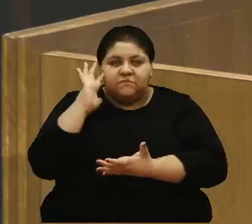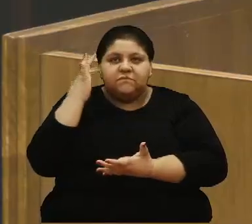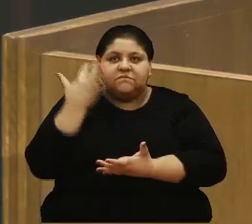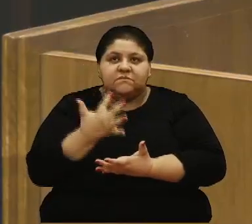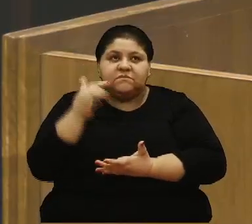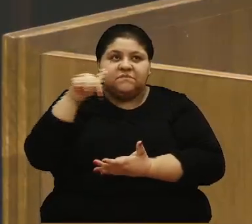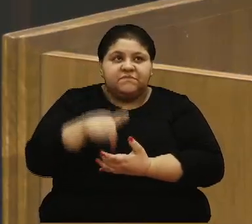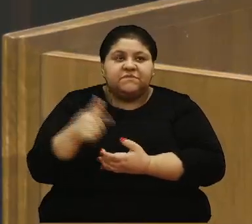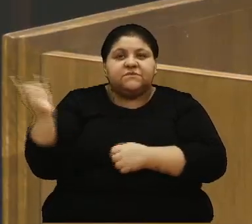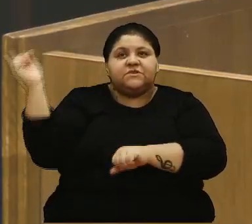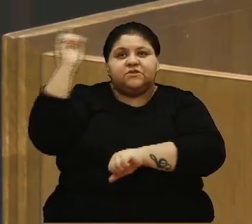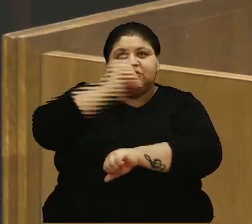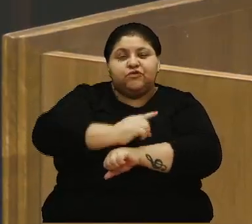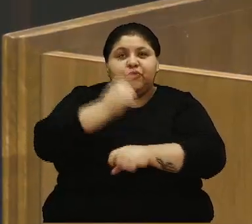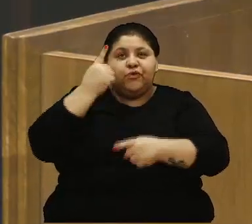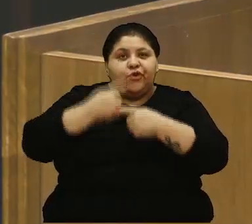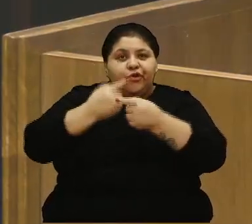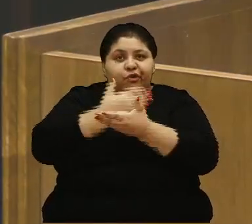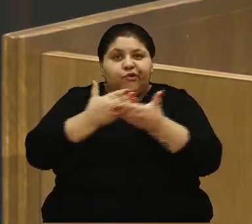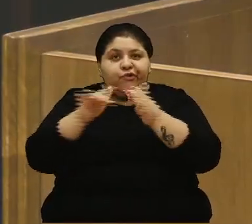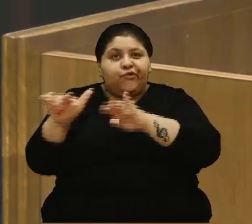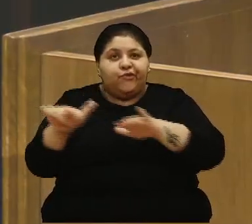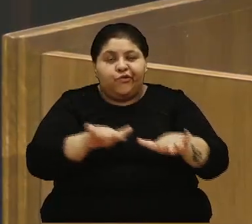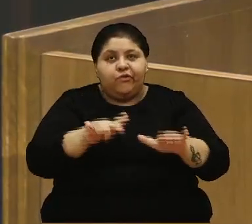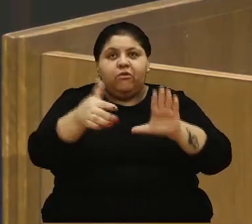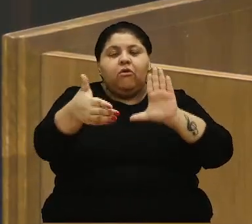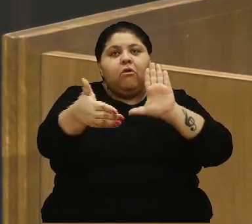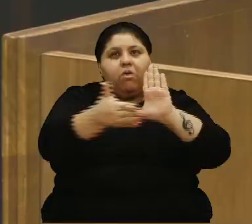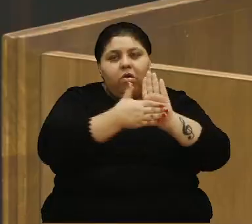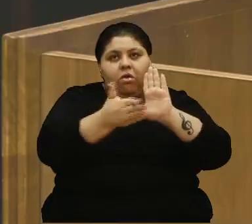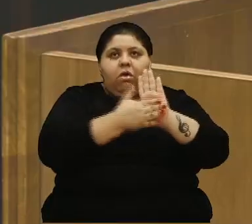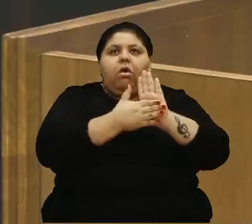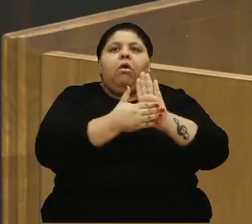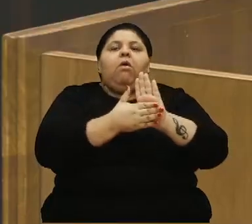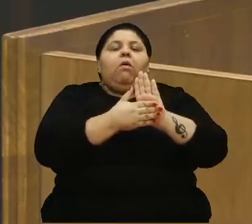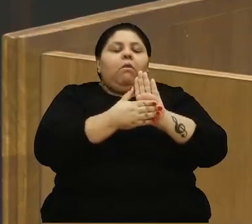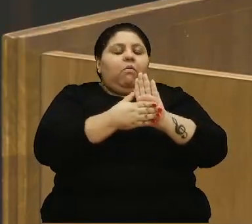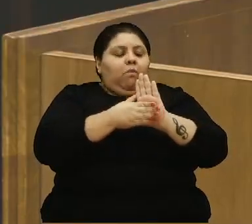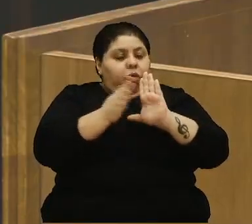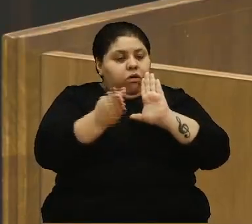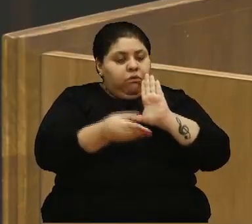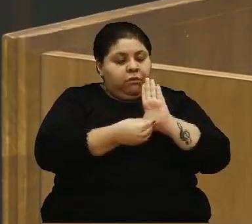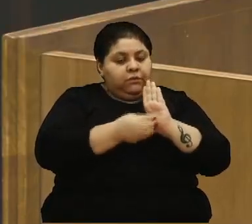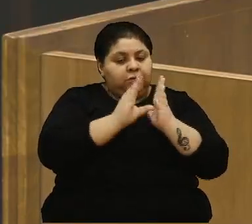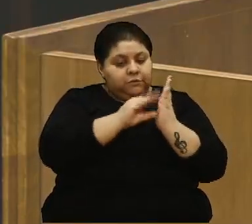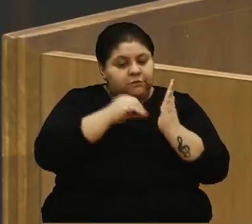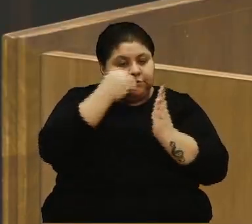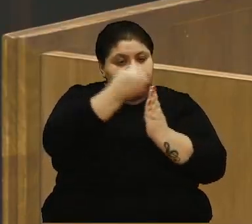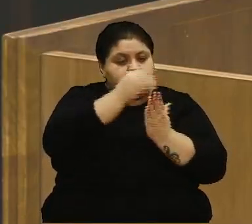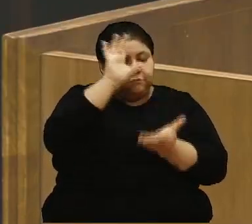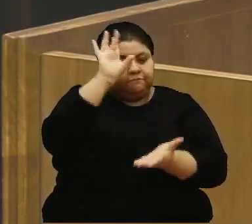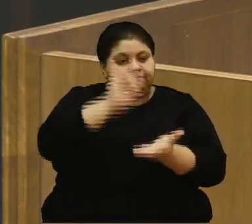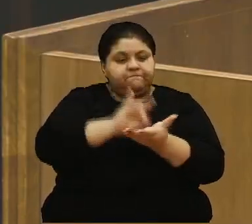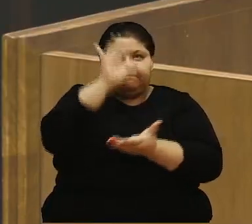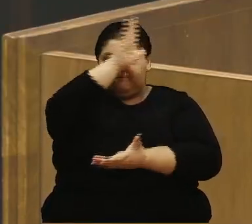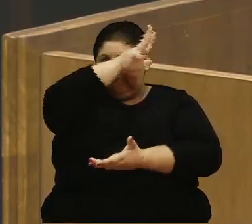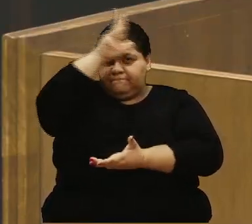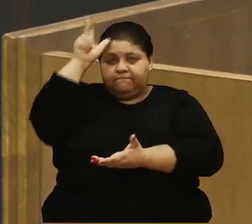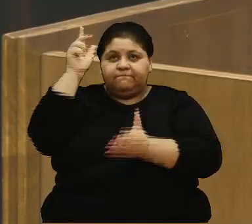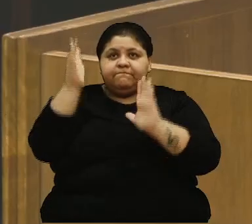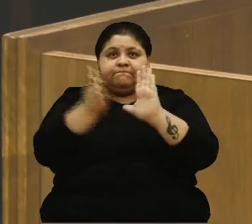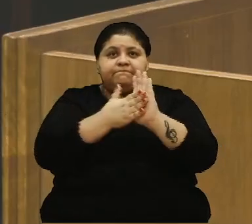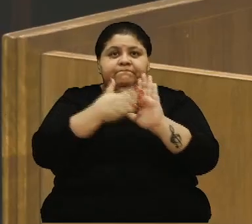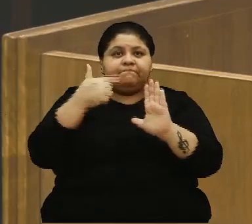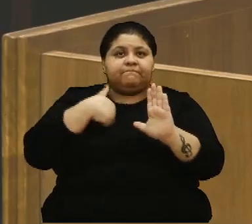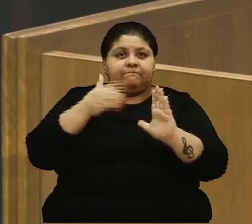nessa data, por ser início, de uma semana que foi proposta e incluída no calendário oficial de eventos do município por uma proposta minha